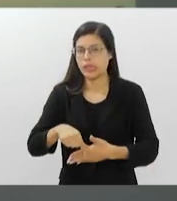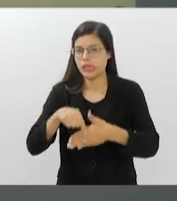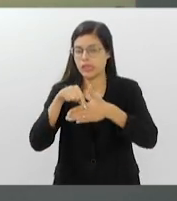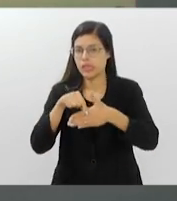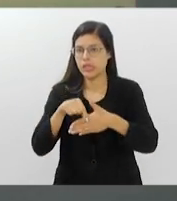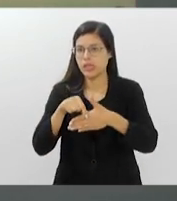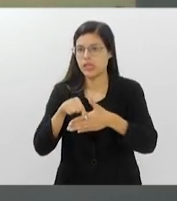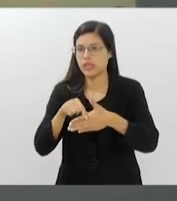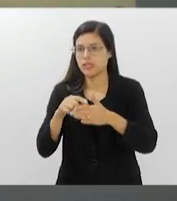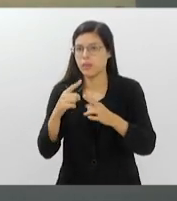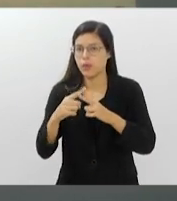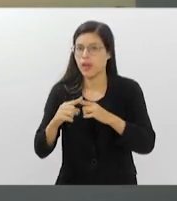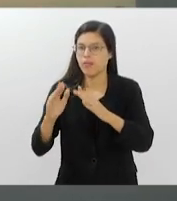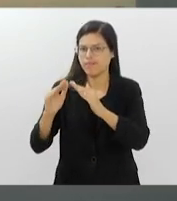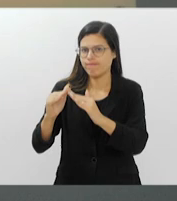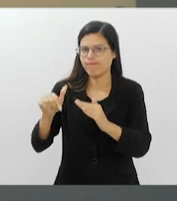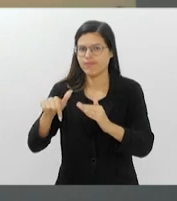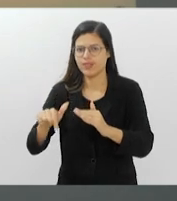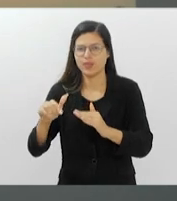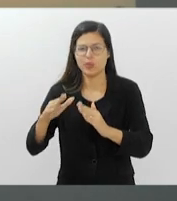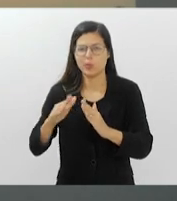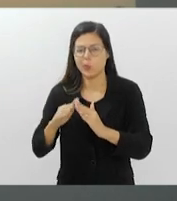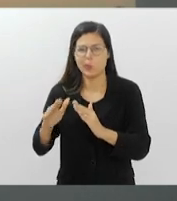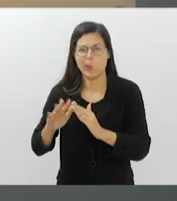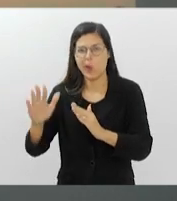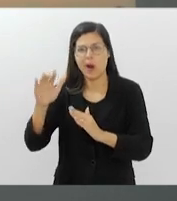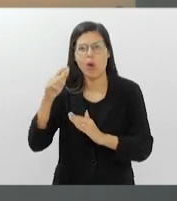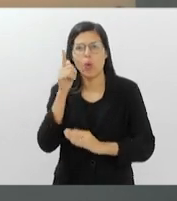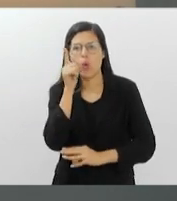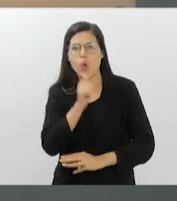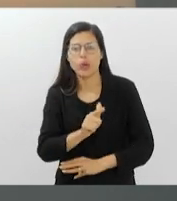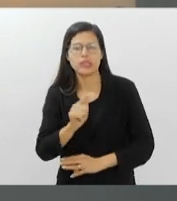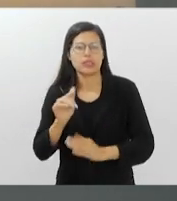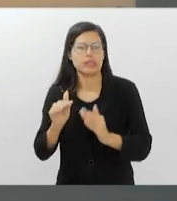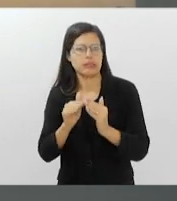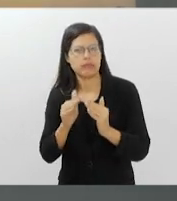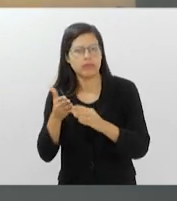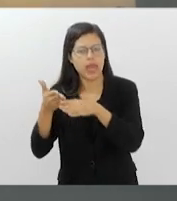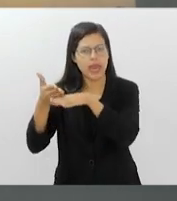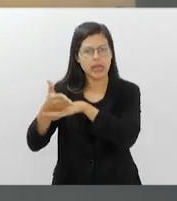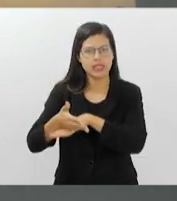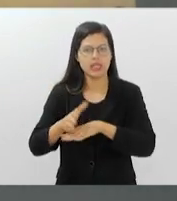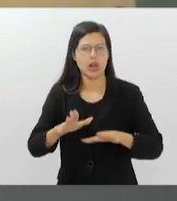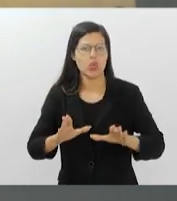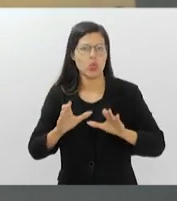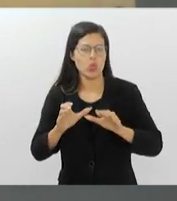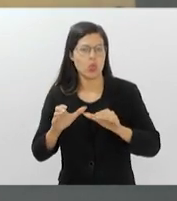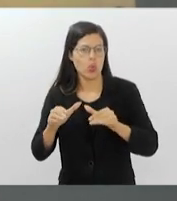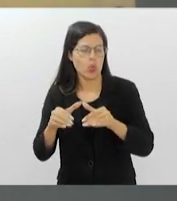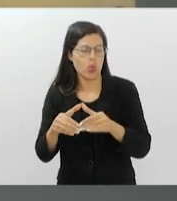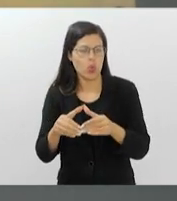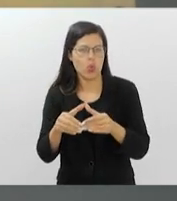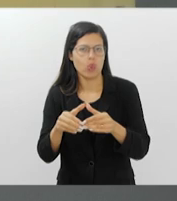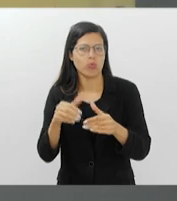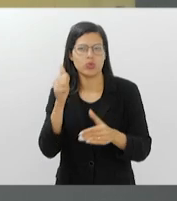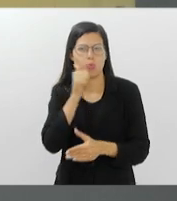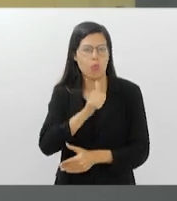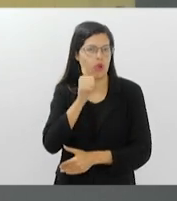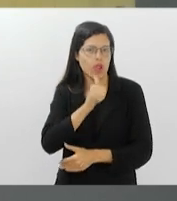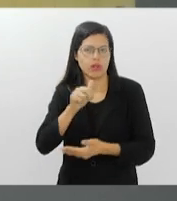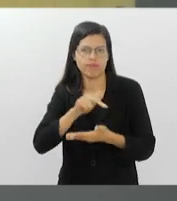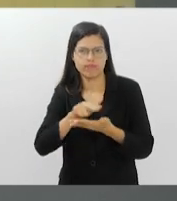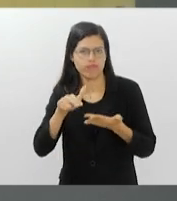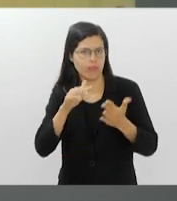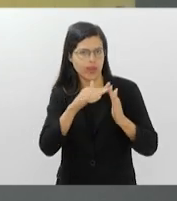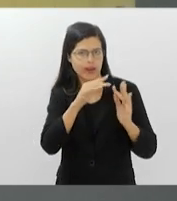são moradoras desse território elas conseguem chegar às vezes no alto da comunidade num grupo de mulheres numa igreja num terreiro então é